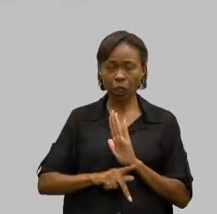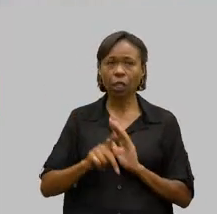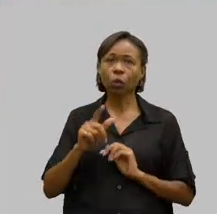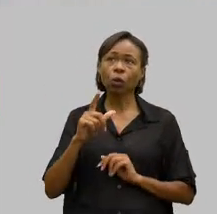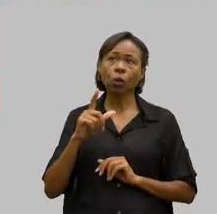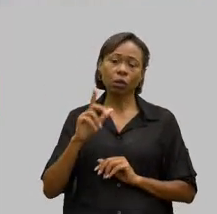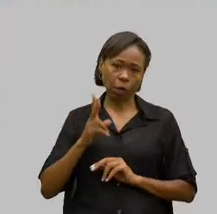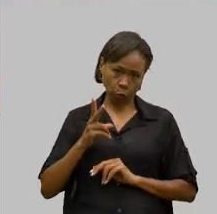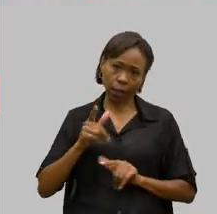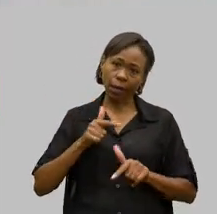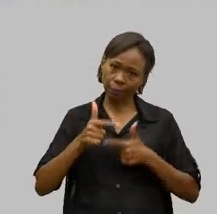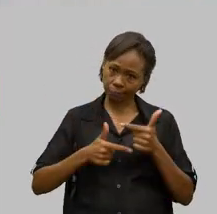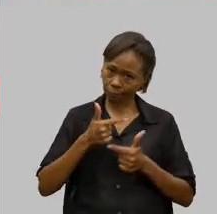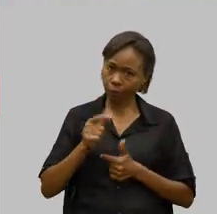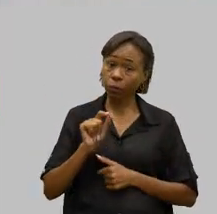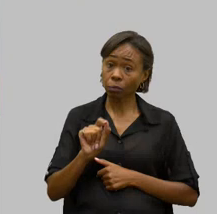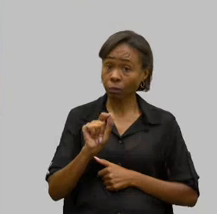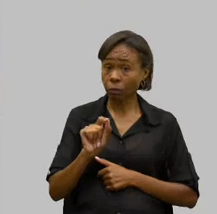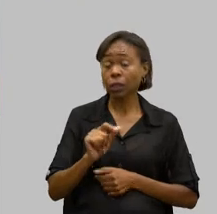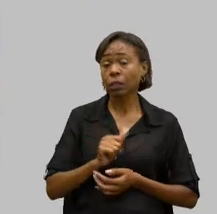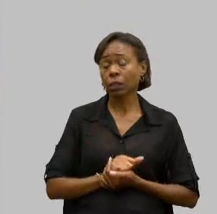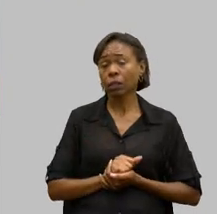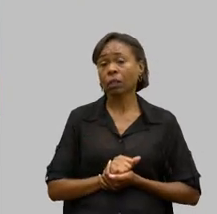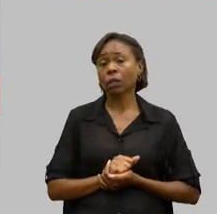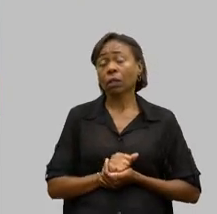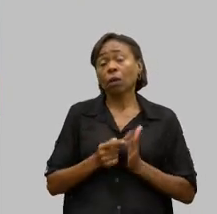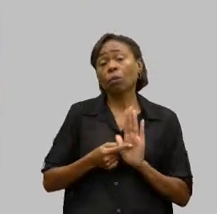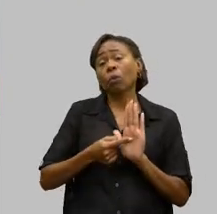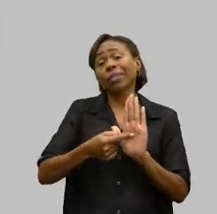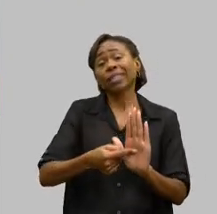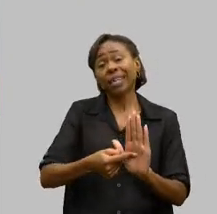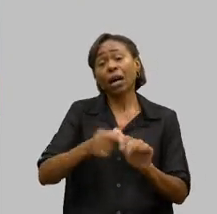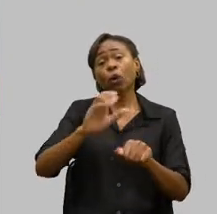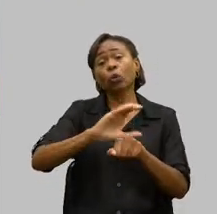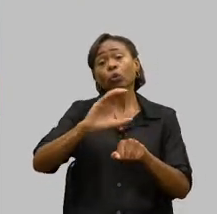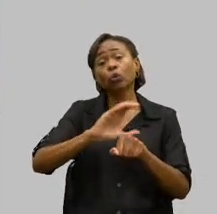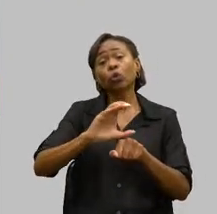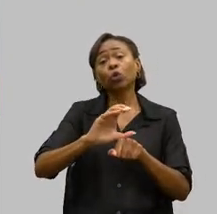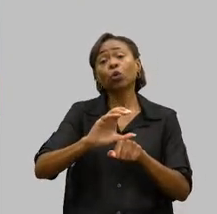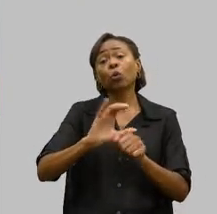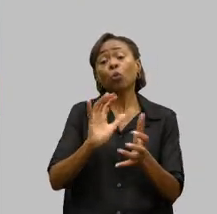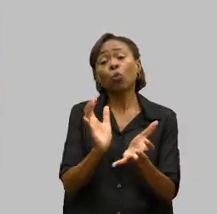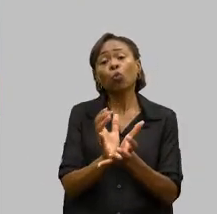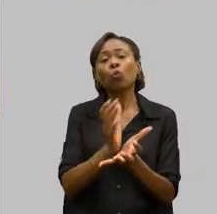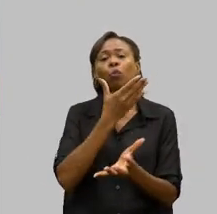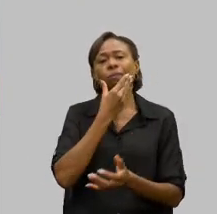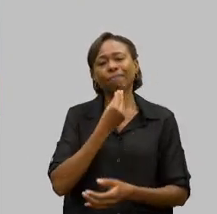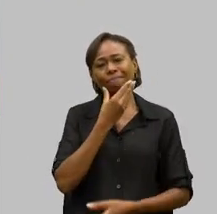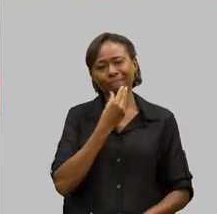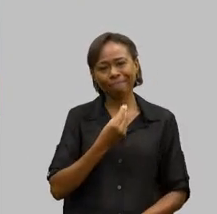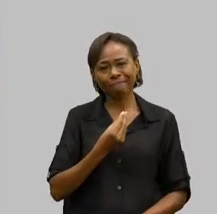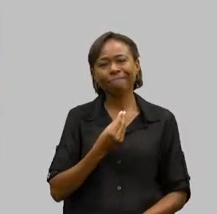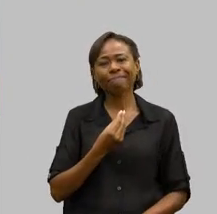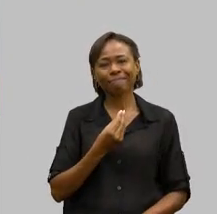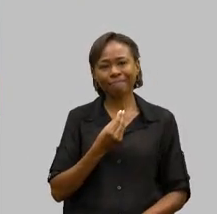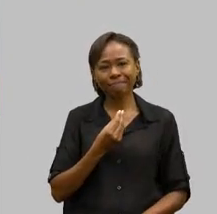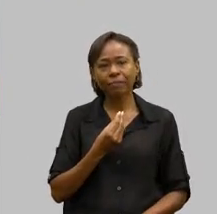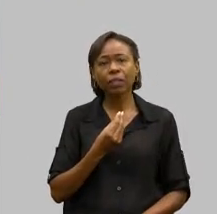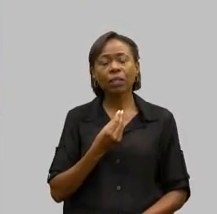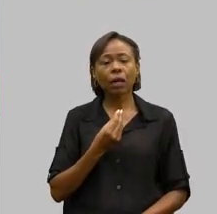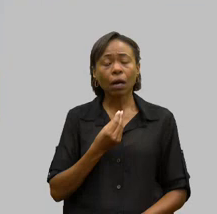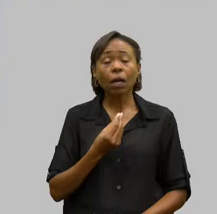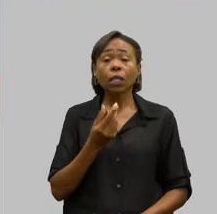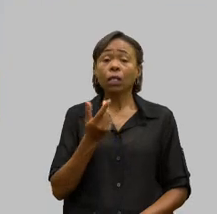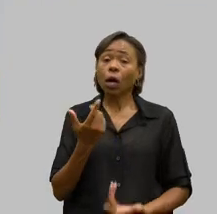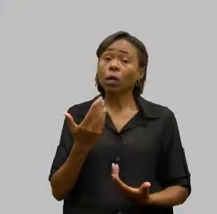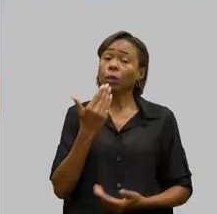trabalhando, é apresentar os cursos aos jovens. E a gente tem pedido muito a parceria